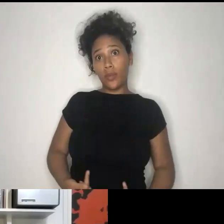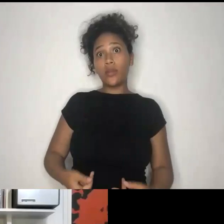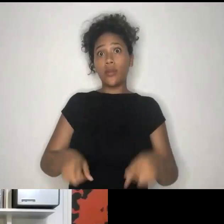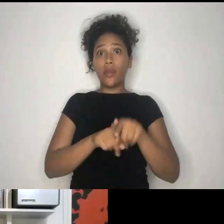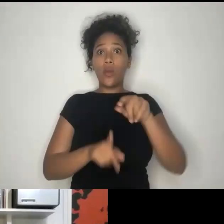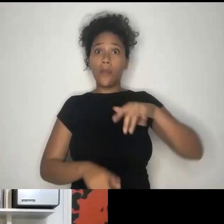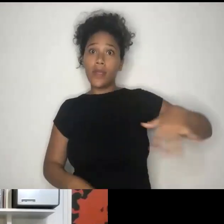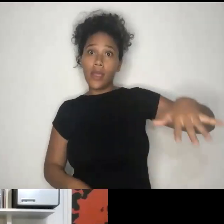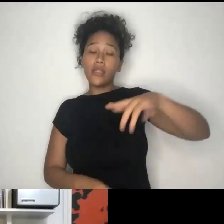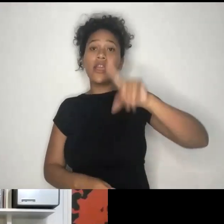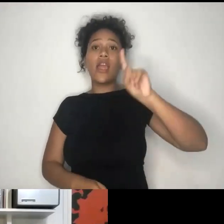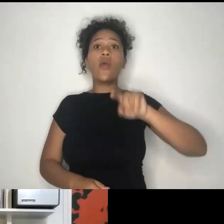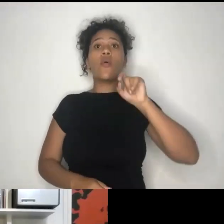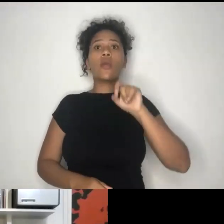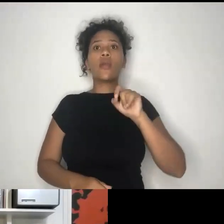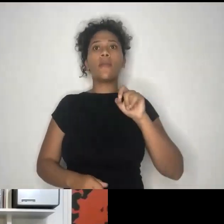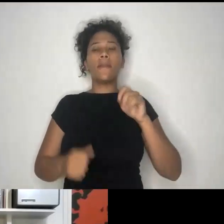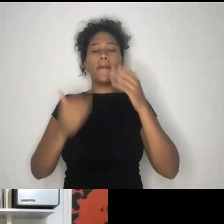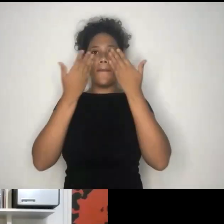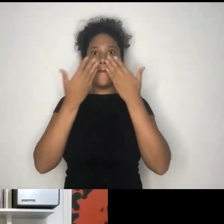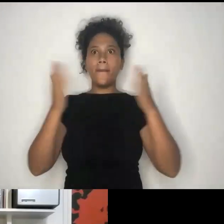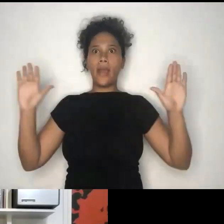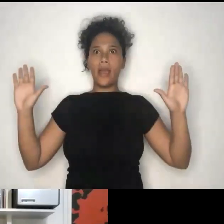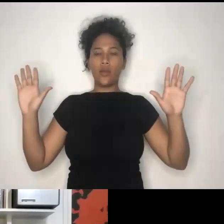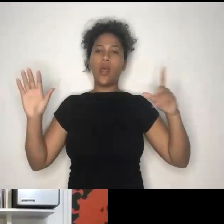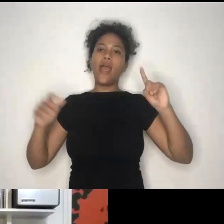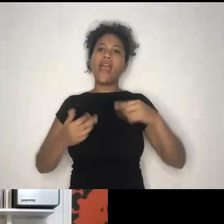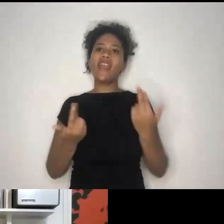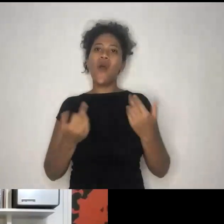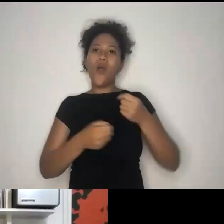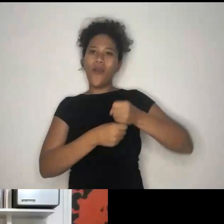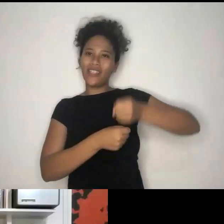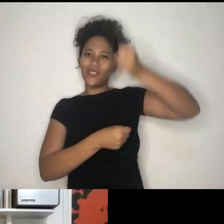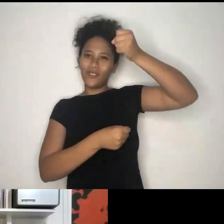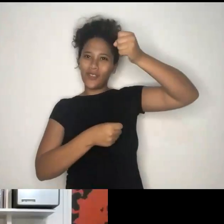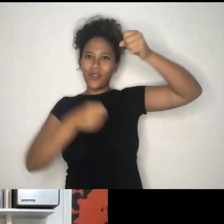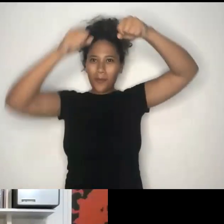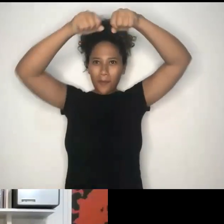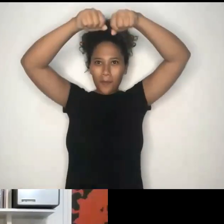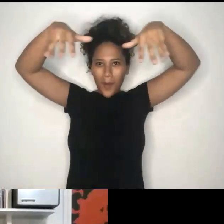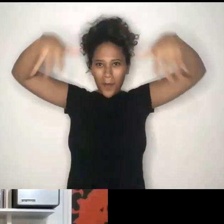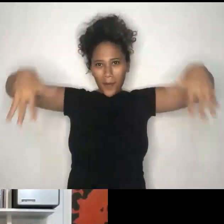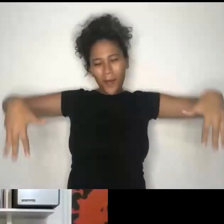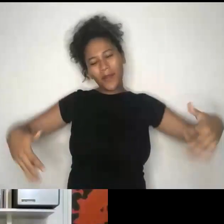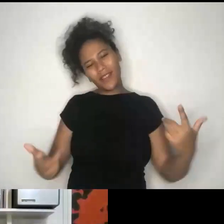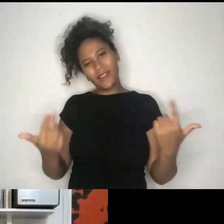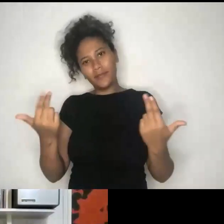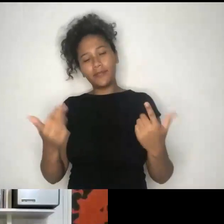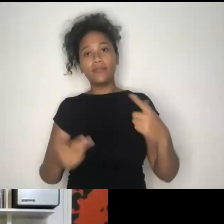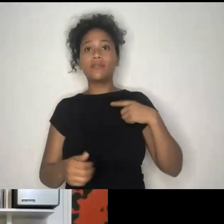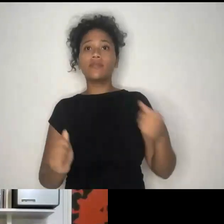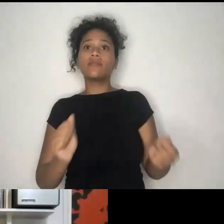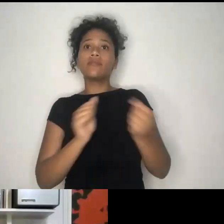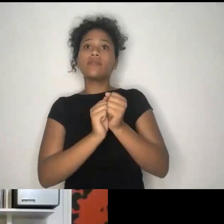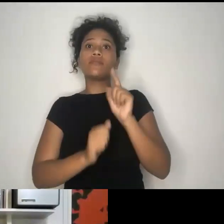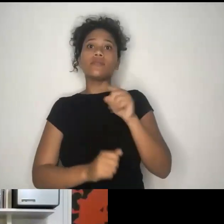Isso é uma tônica macro é um grande guarda-chuva que vamos dizer assim traz junto uma